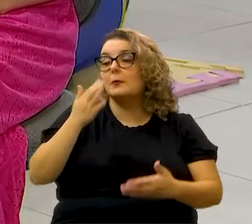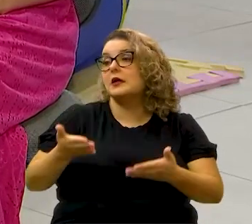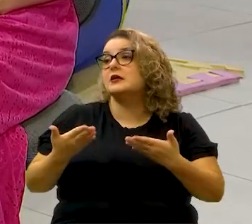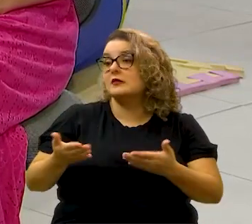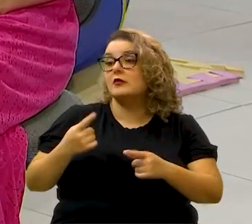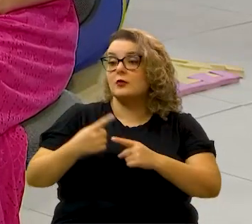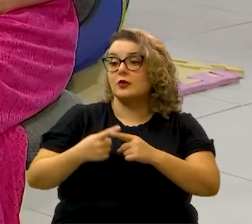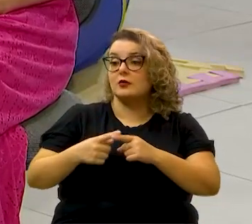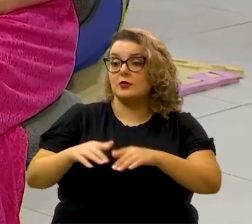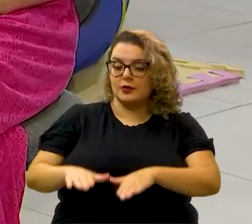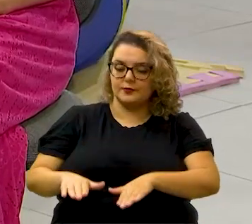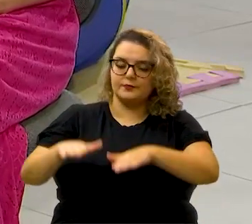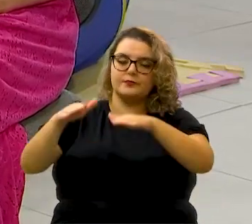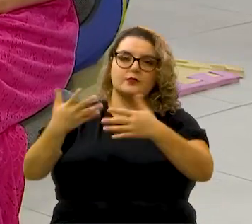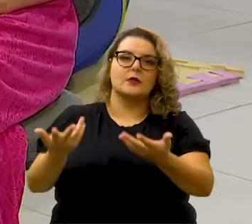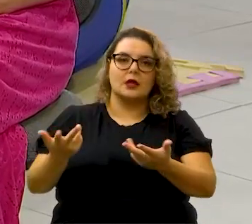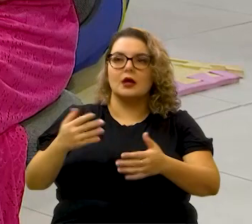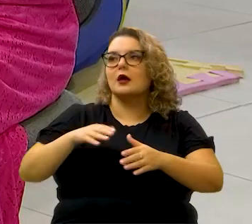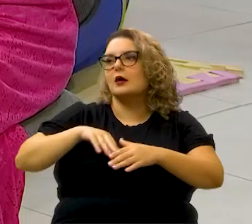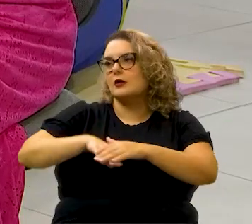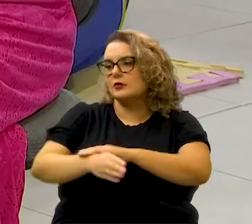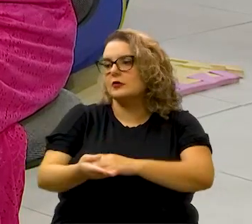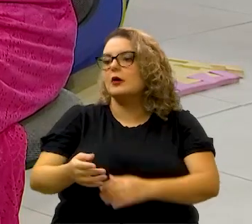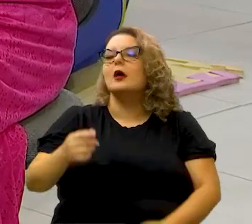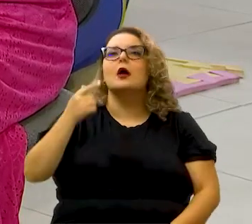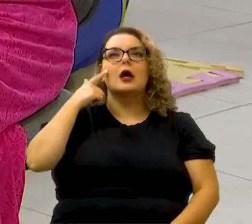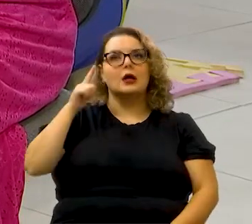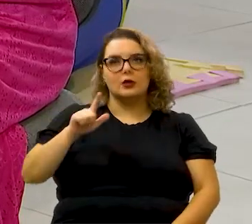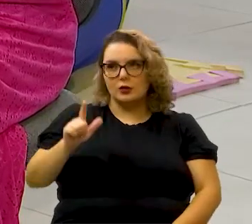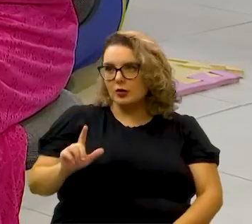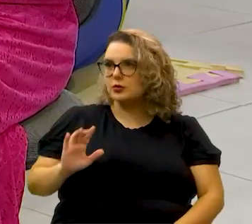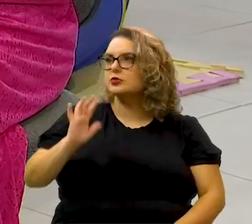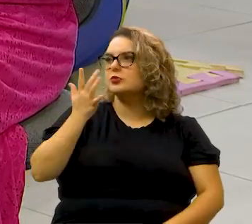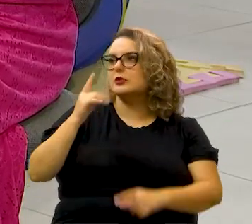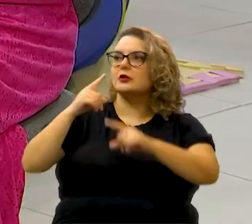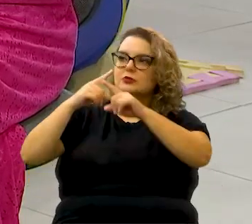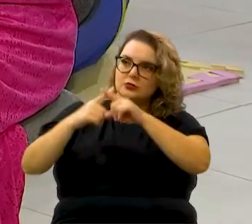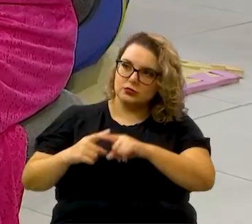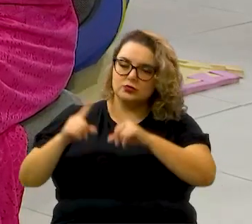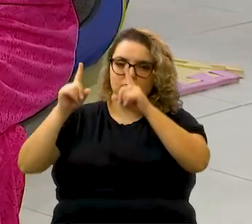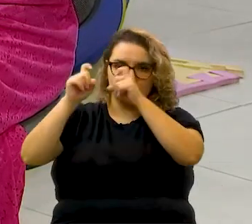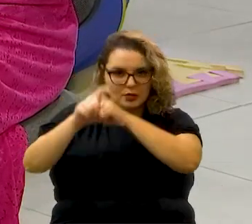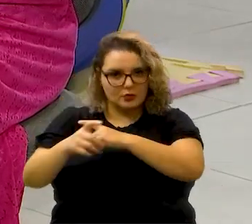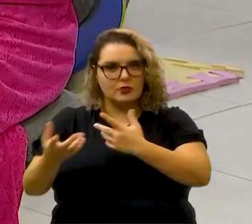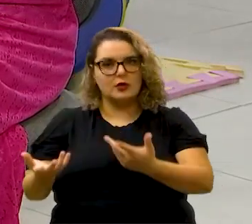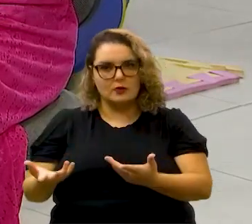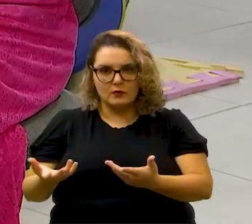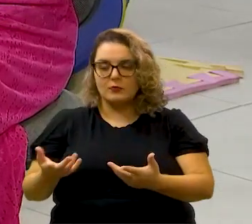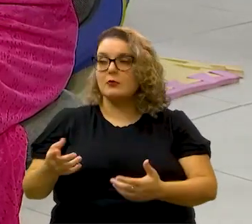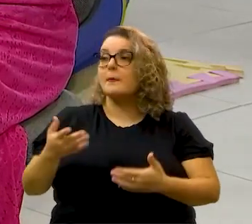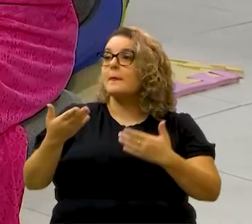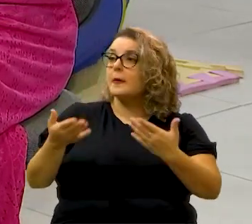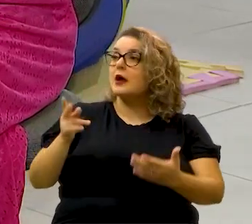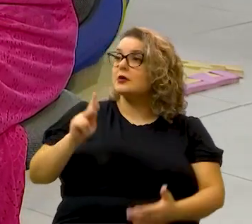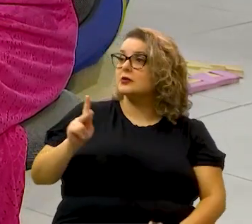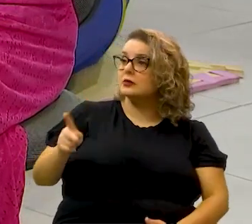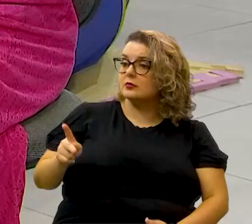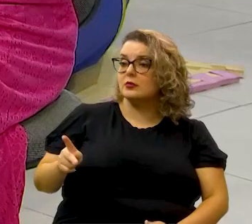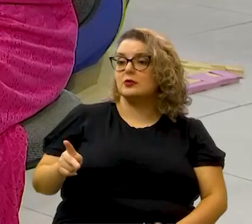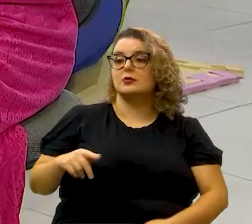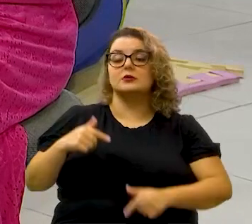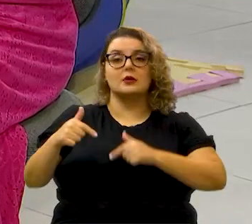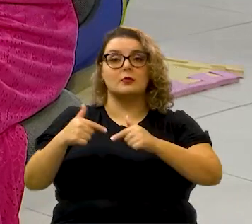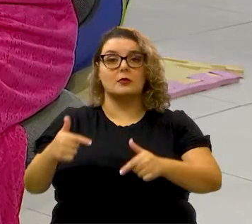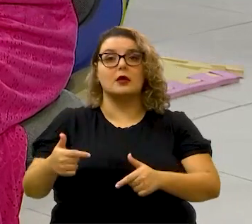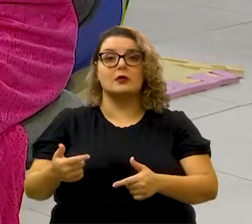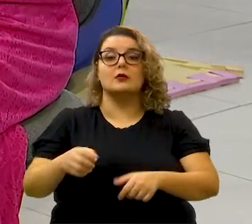mais fácil, mais tranquila, porque eles já estão crescendo. É lógico que acontecem desafios, mas os professores trabalham, como eu disse, a questão da